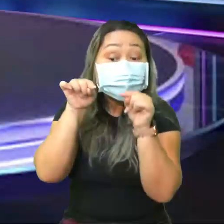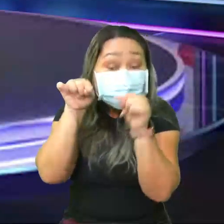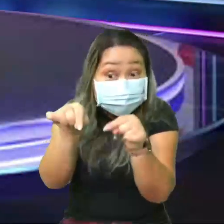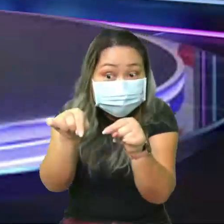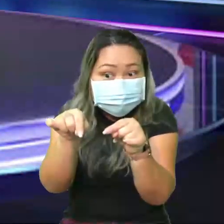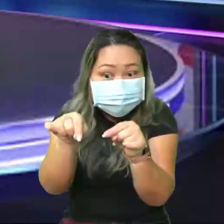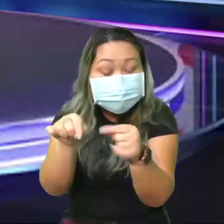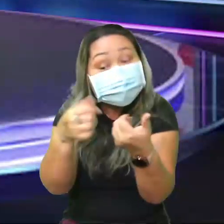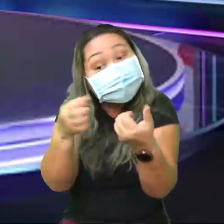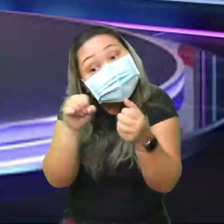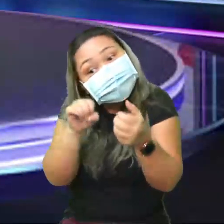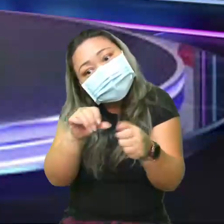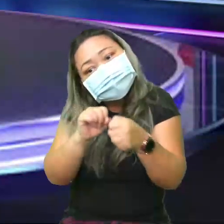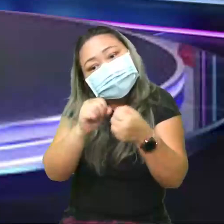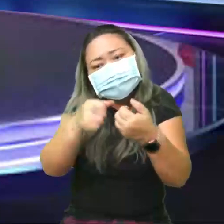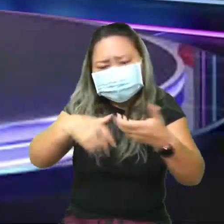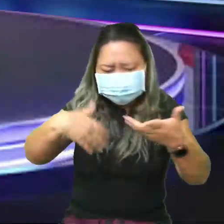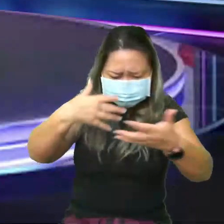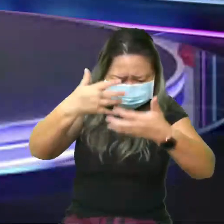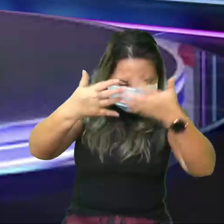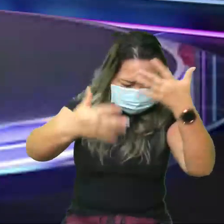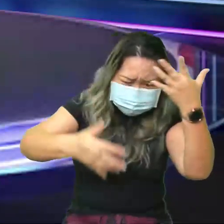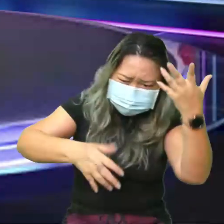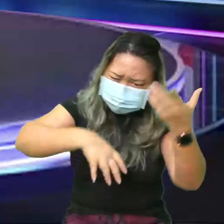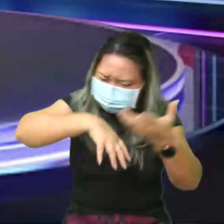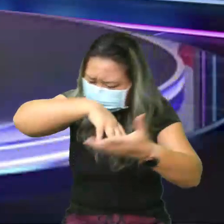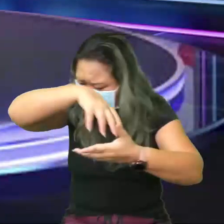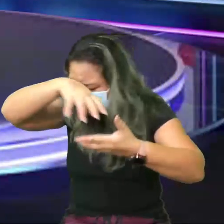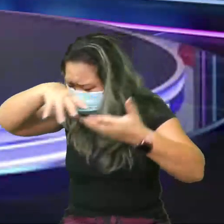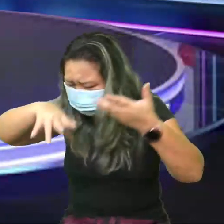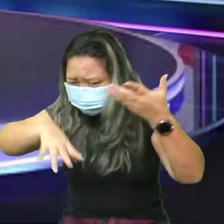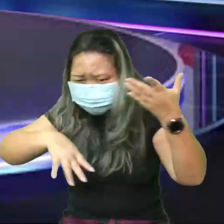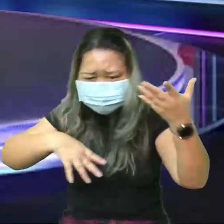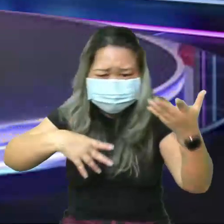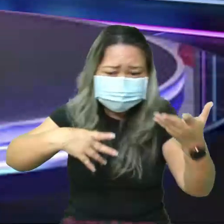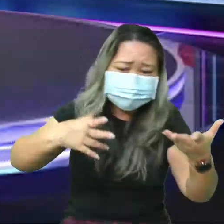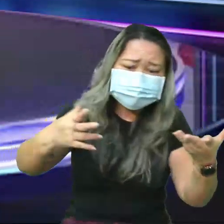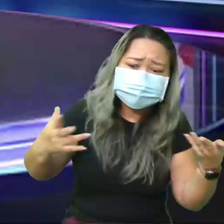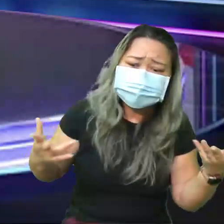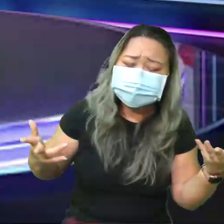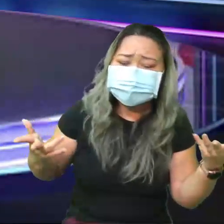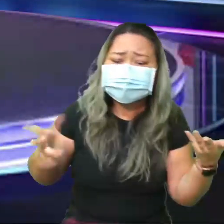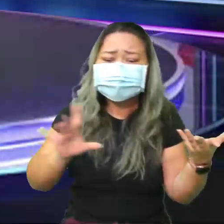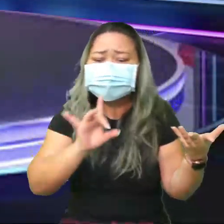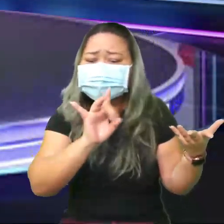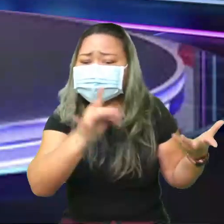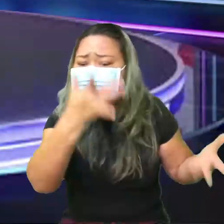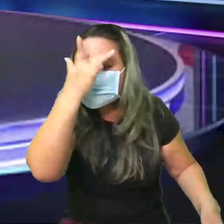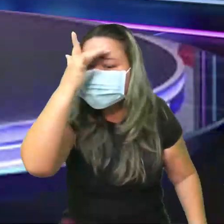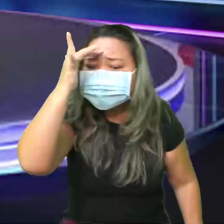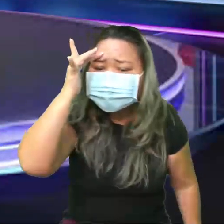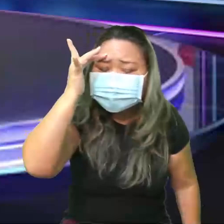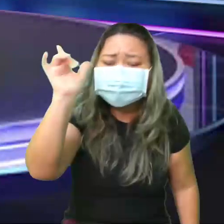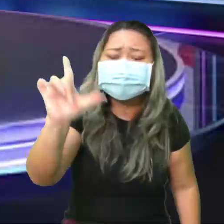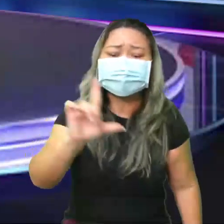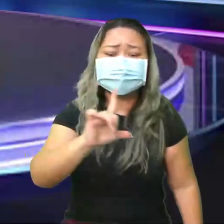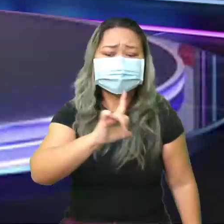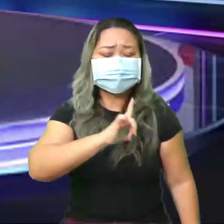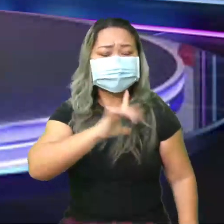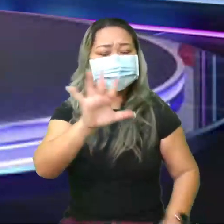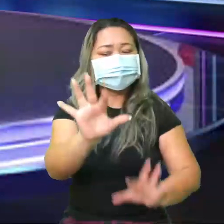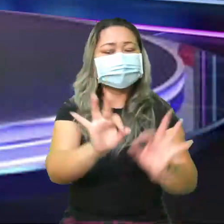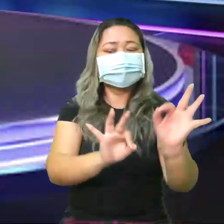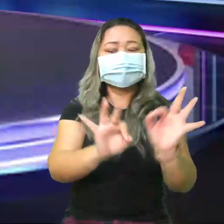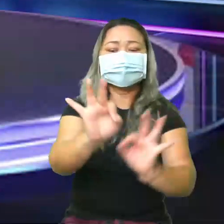gente tem essa organização? Para que serve essa organização? É só você pensar, vem comigo. Pensa aí, né? Na